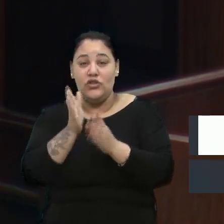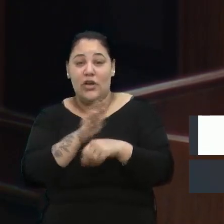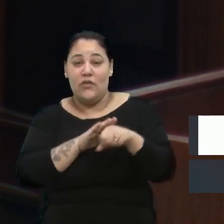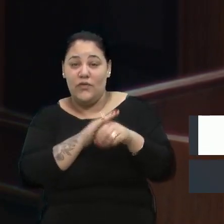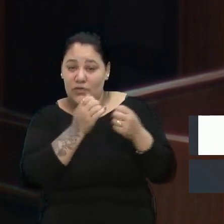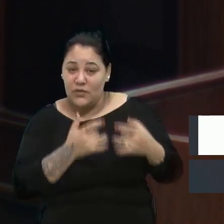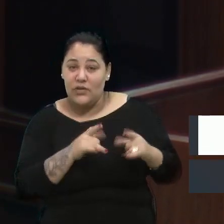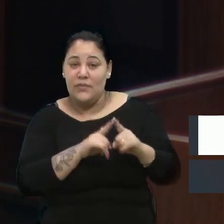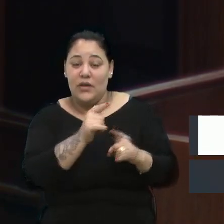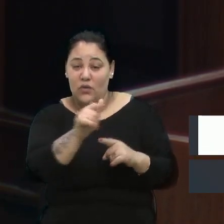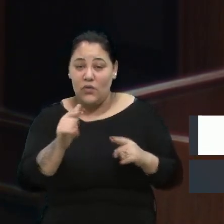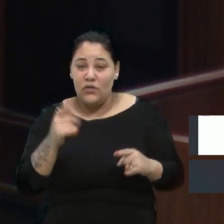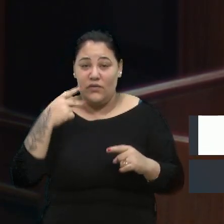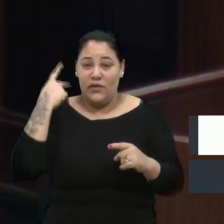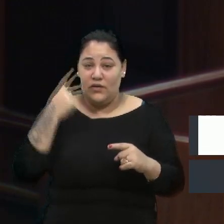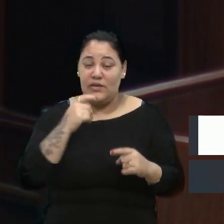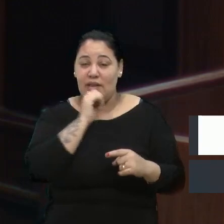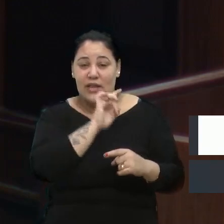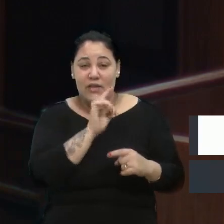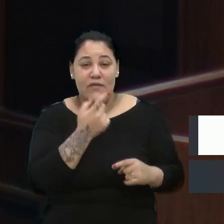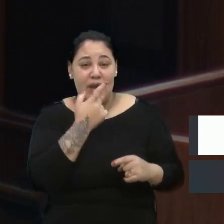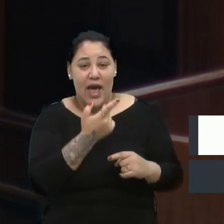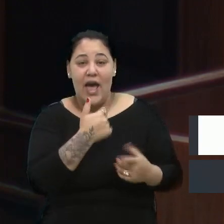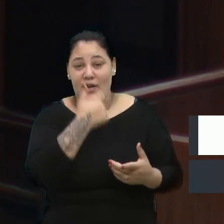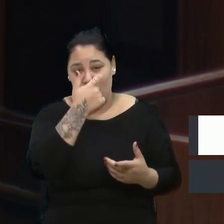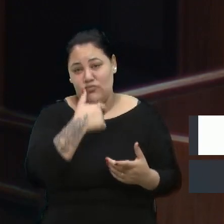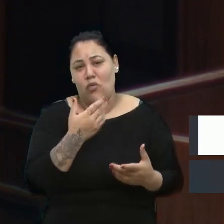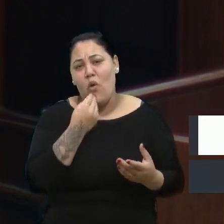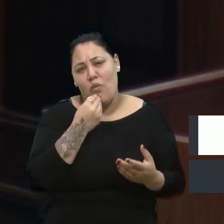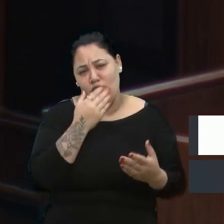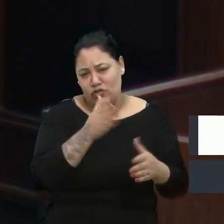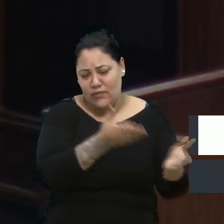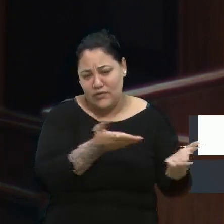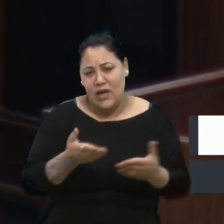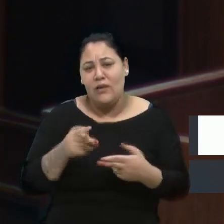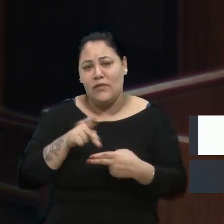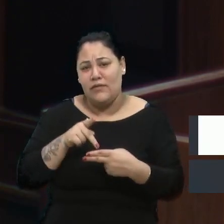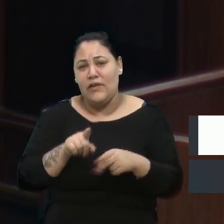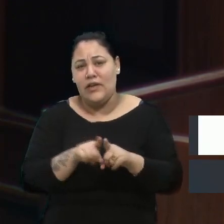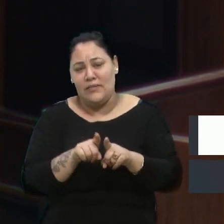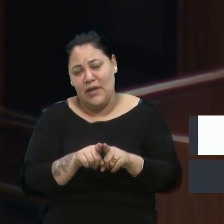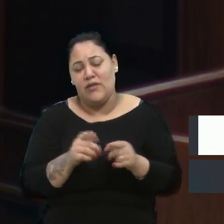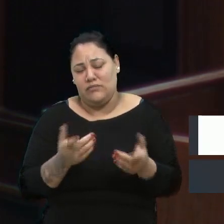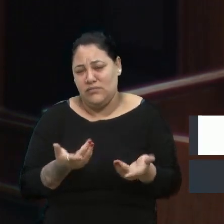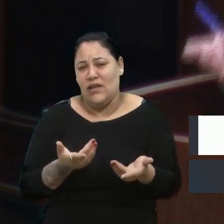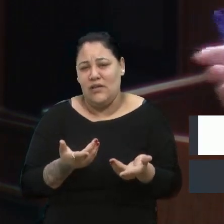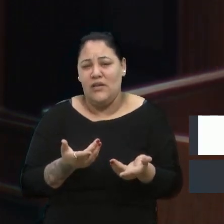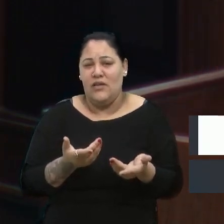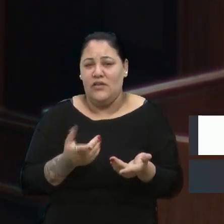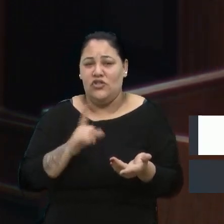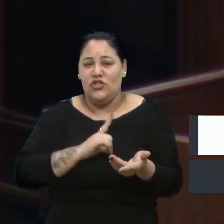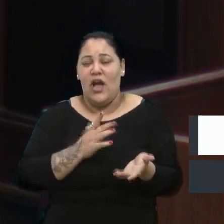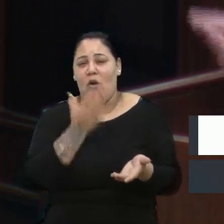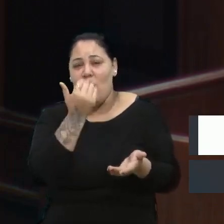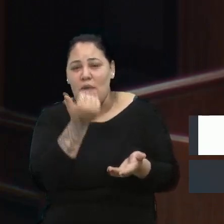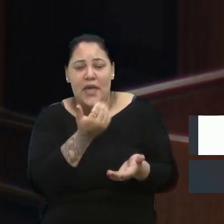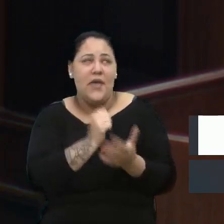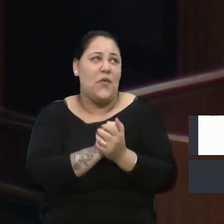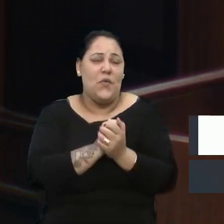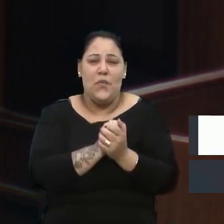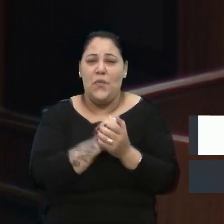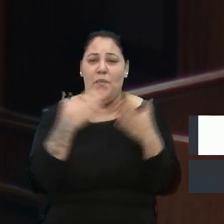Não, o Bortola é um grande vereador e uma figura muito bacana aqui e sempre tem esse espírito aqui de